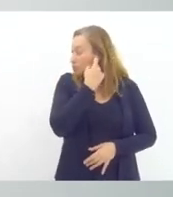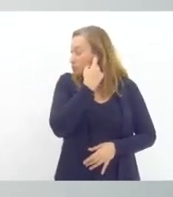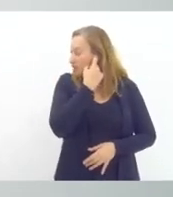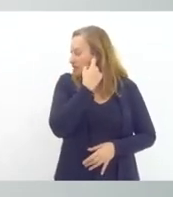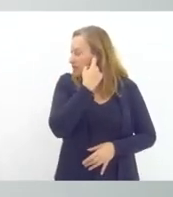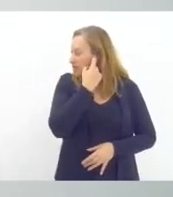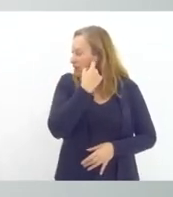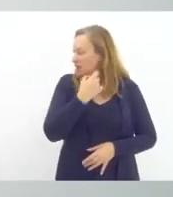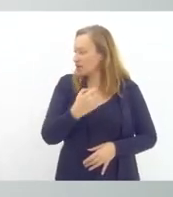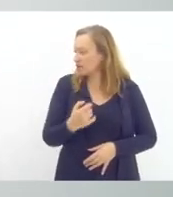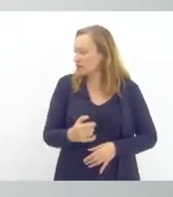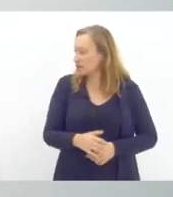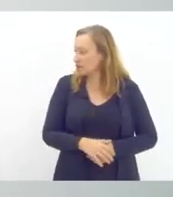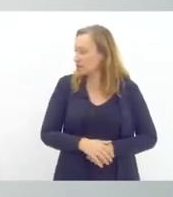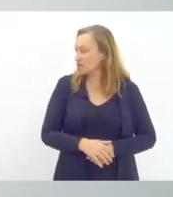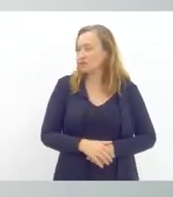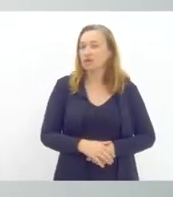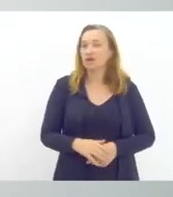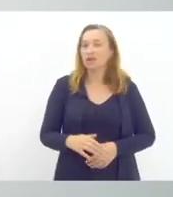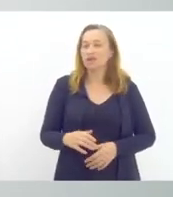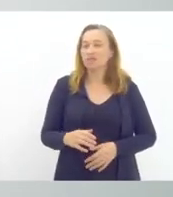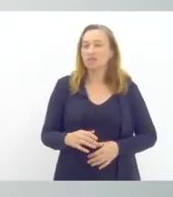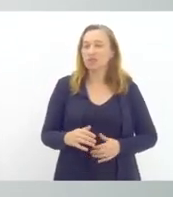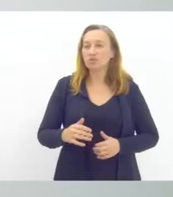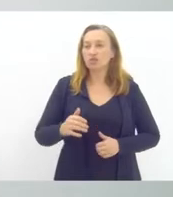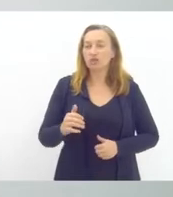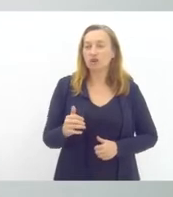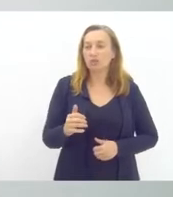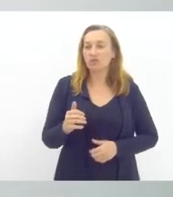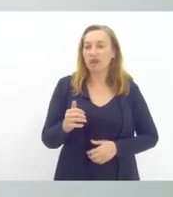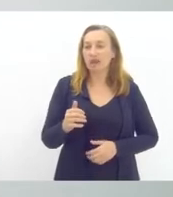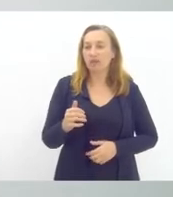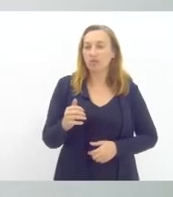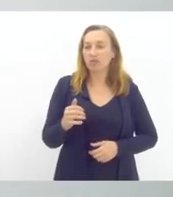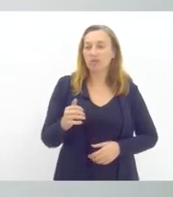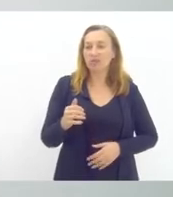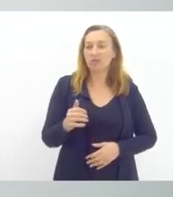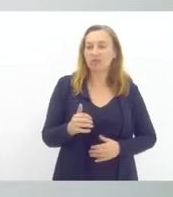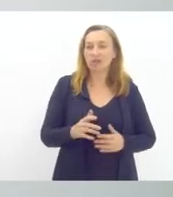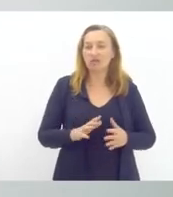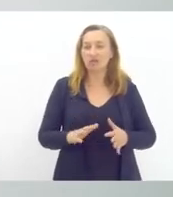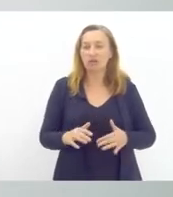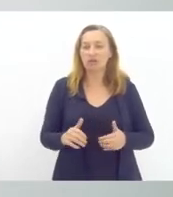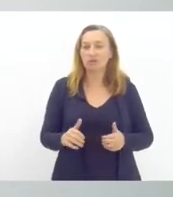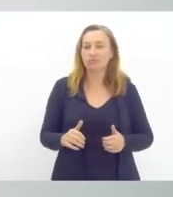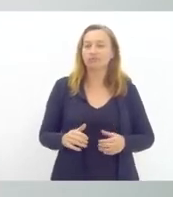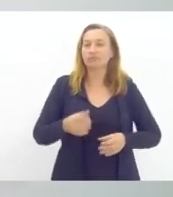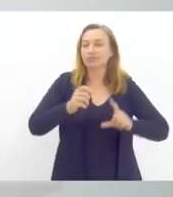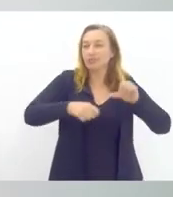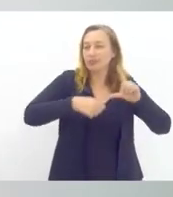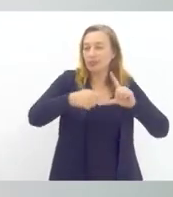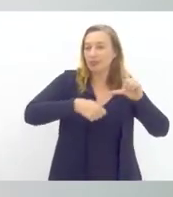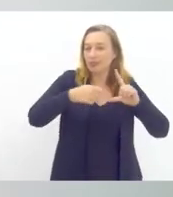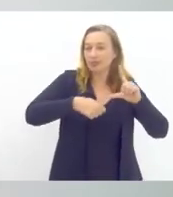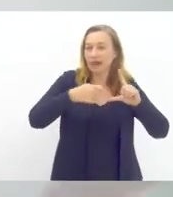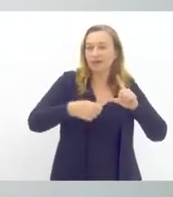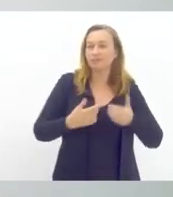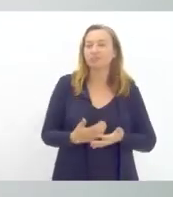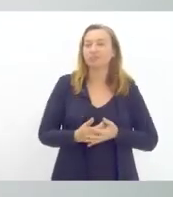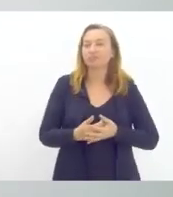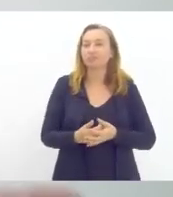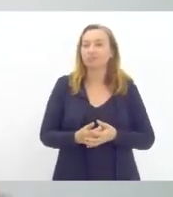oferecem entretenimento música informação e serviço público para lojistas e milhares de pessoas que